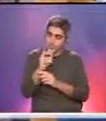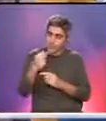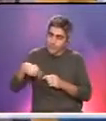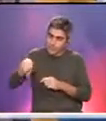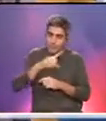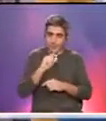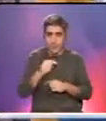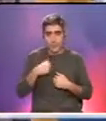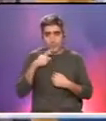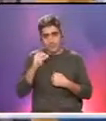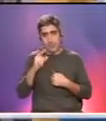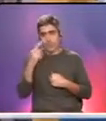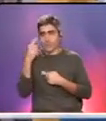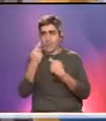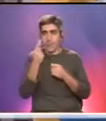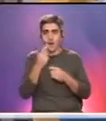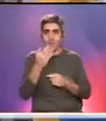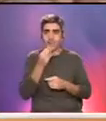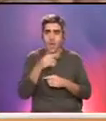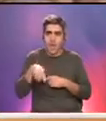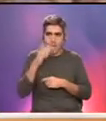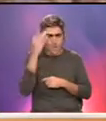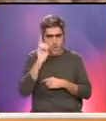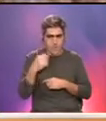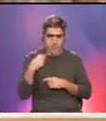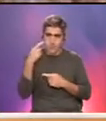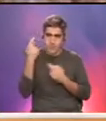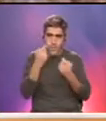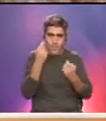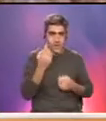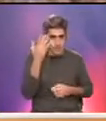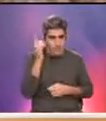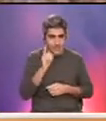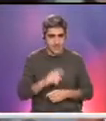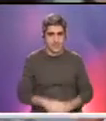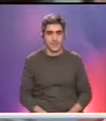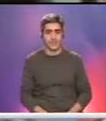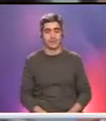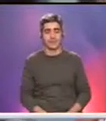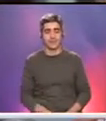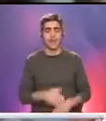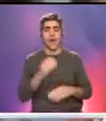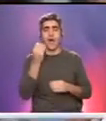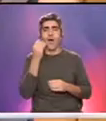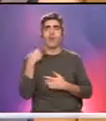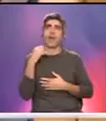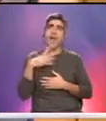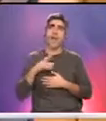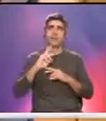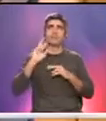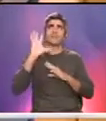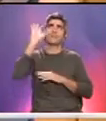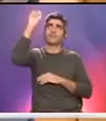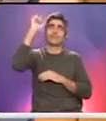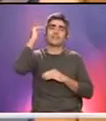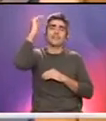terra. É. Não foi fácil. Não foi por fácil. Mim tens que rezar muito. Senão nunca chego ao céu. Muito bem, doutor